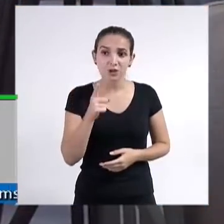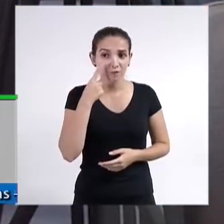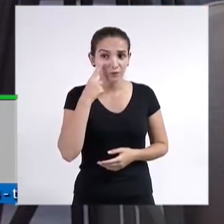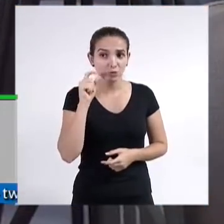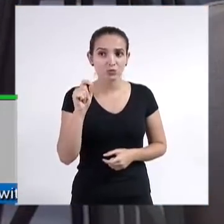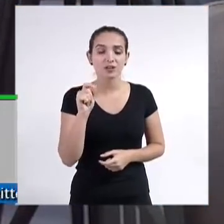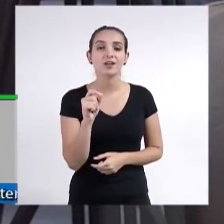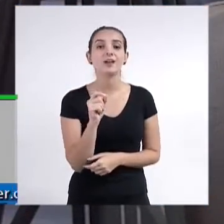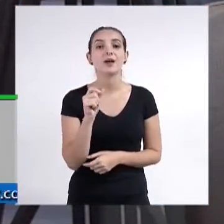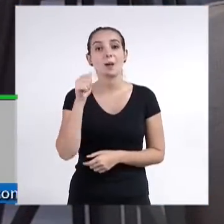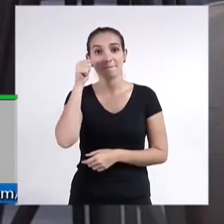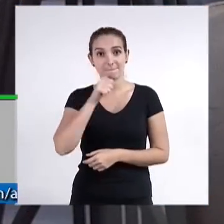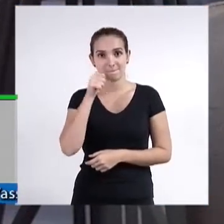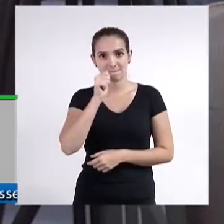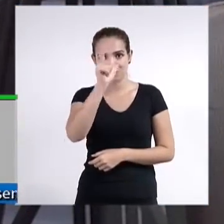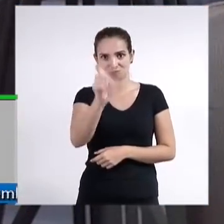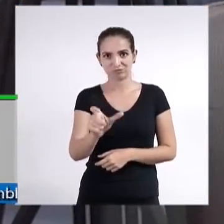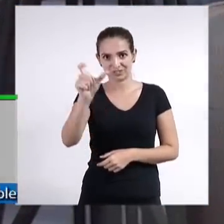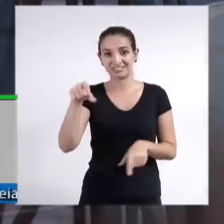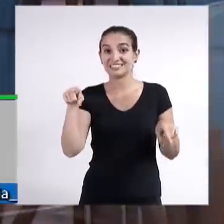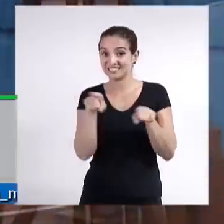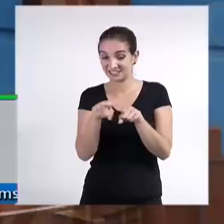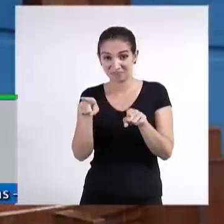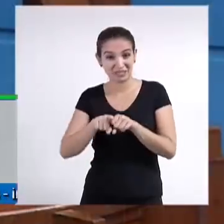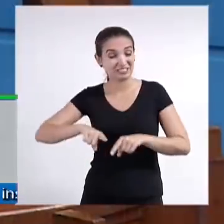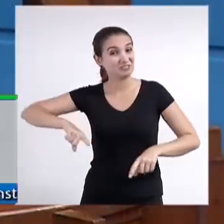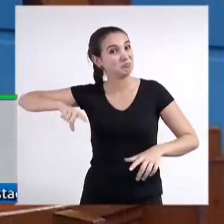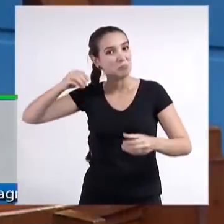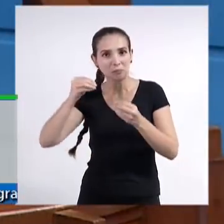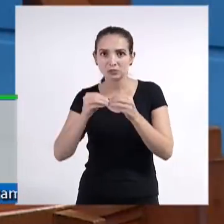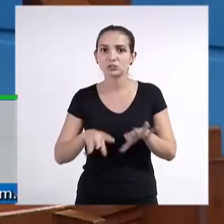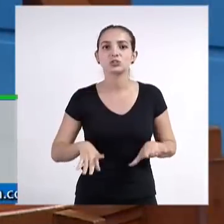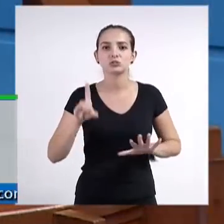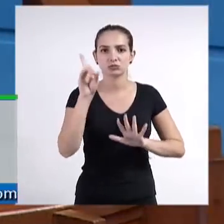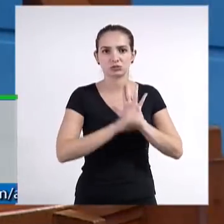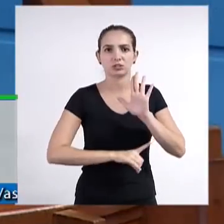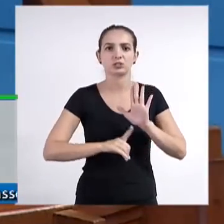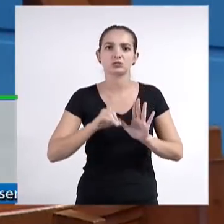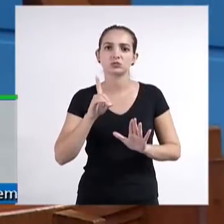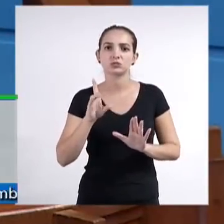essa reforma ela pega em cheio os direitos das mulheres.